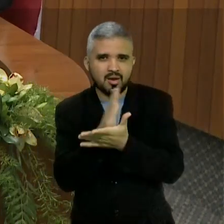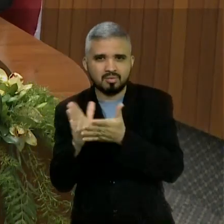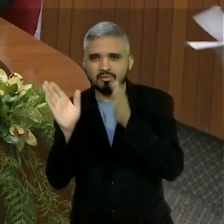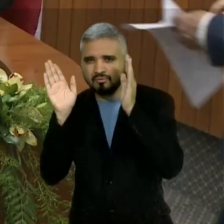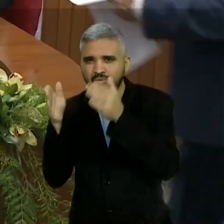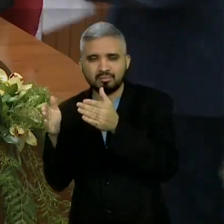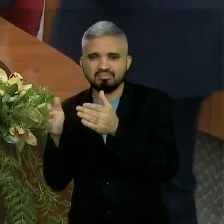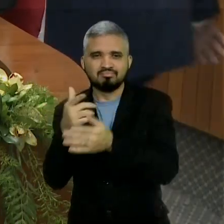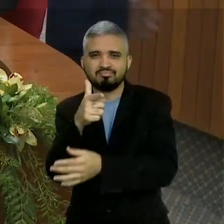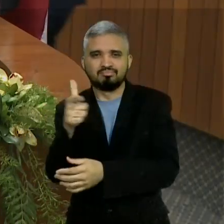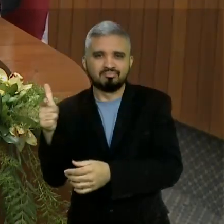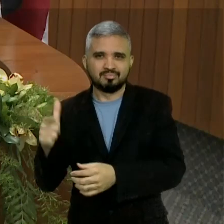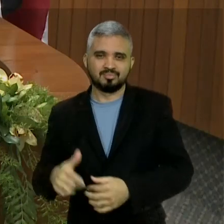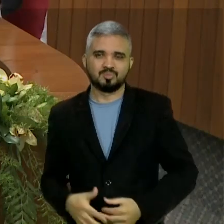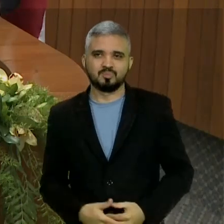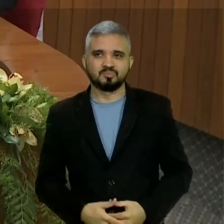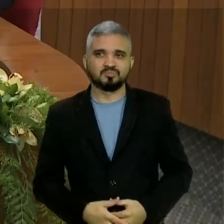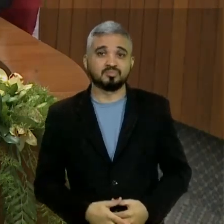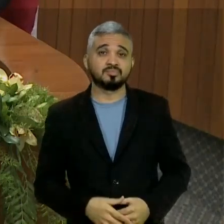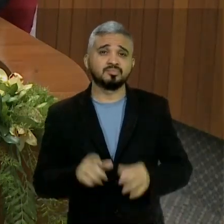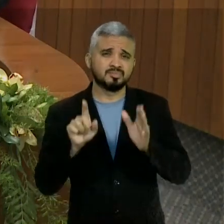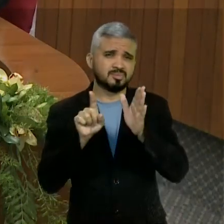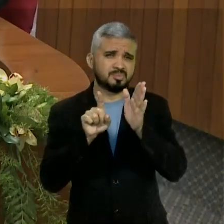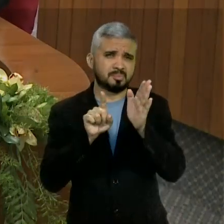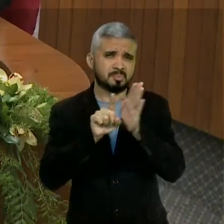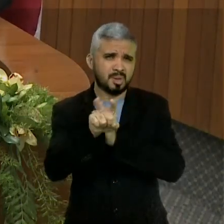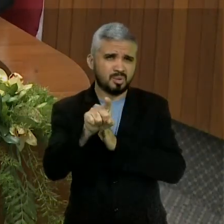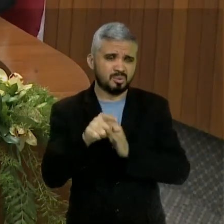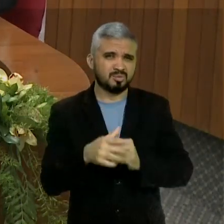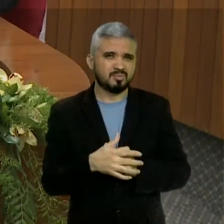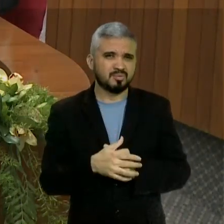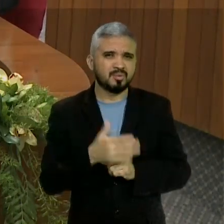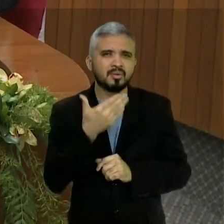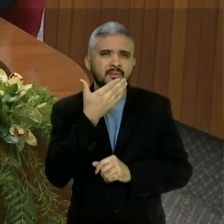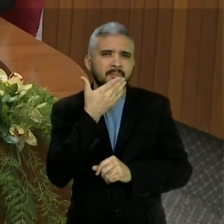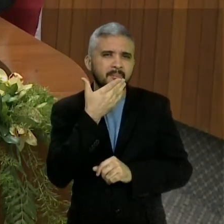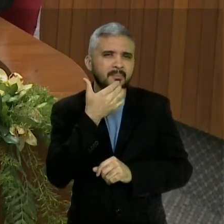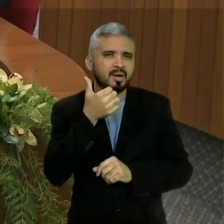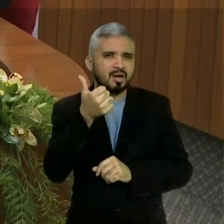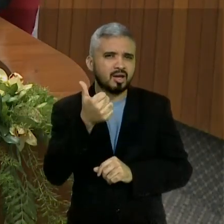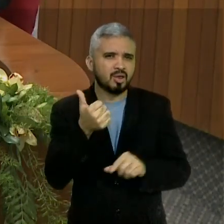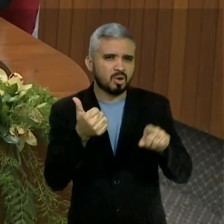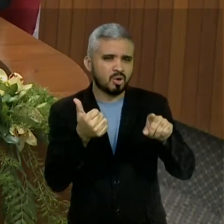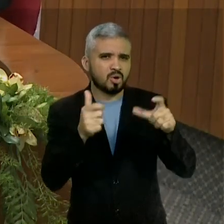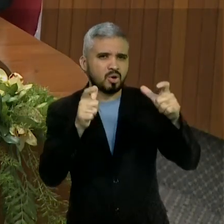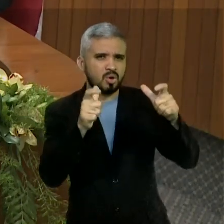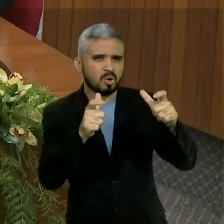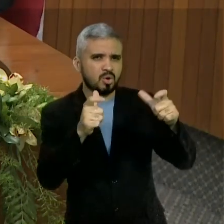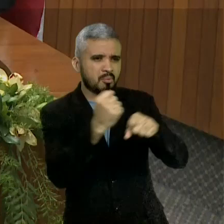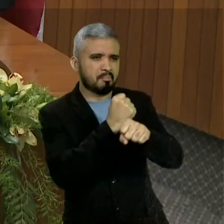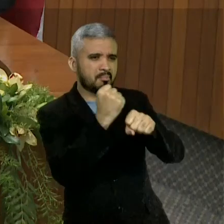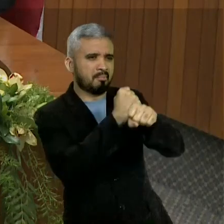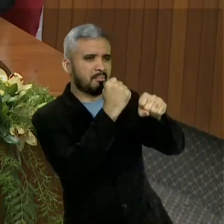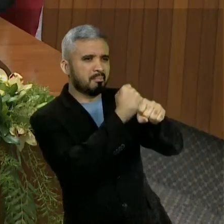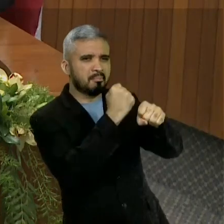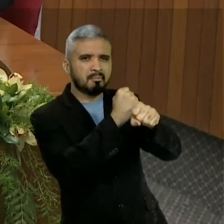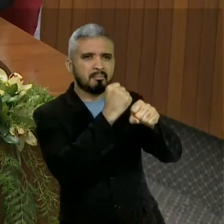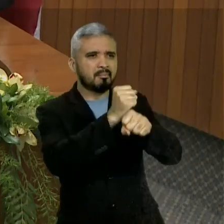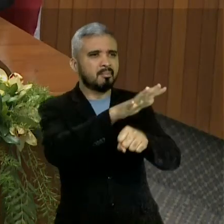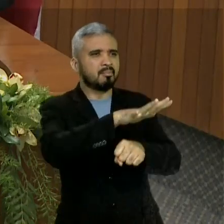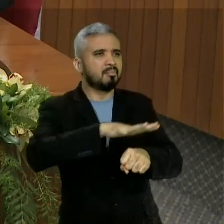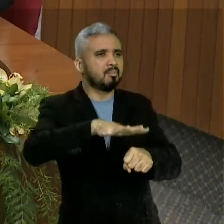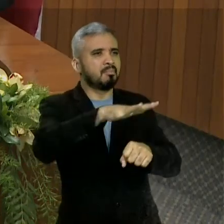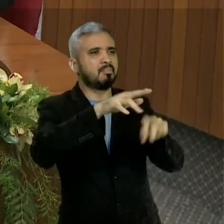ponderação vale mais a estética Urbana ou a vida humana pro prefeito de São luí vale